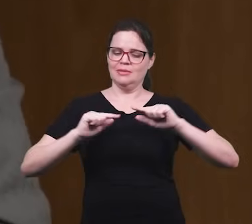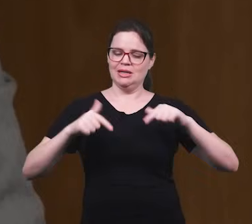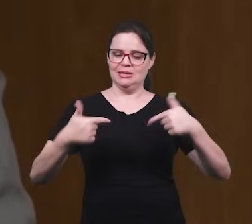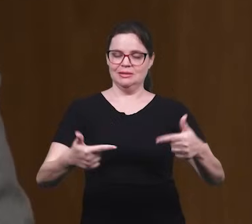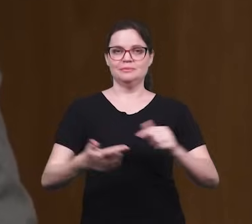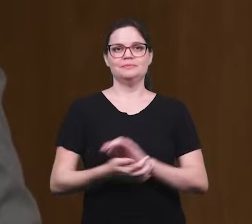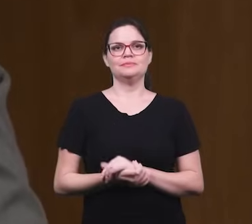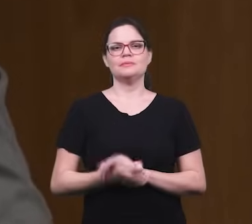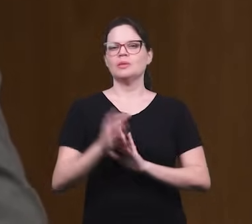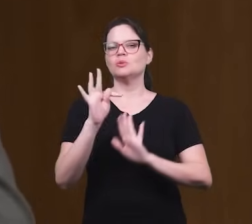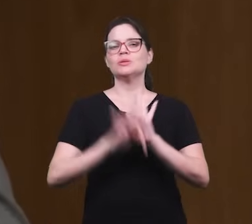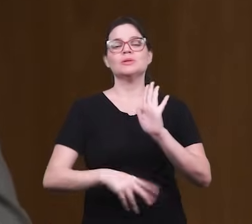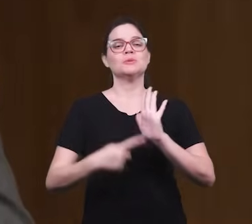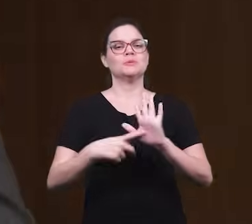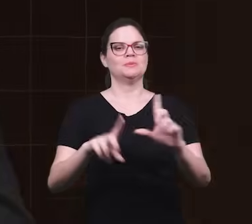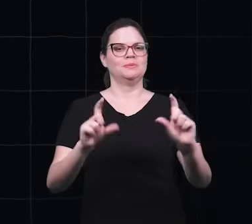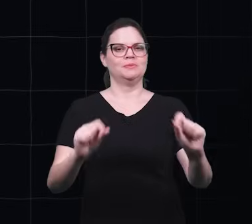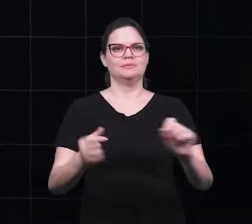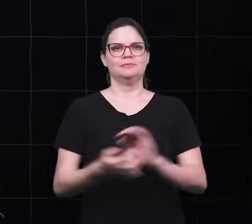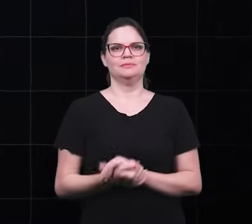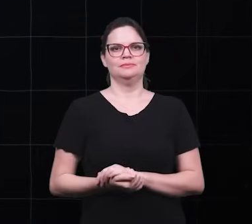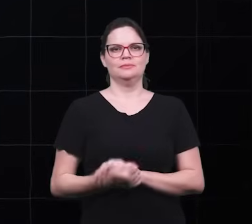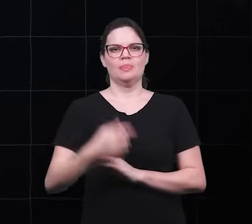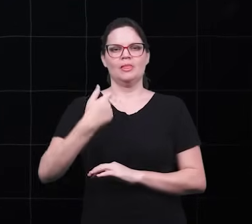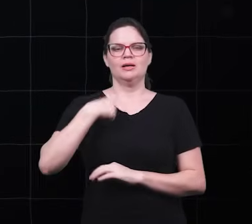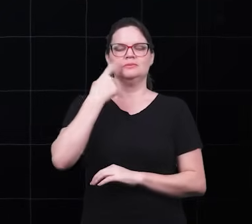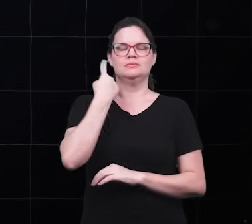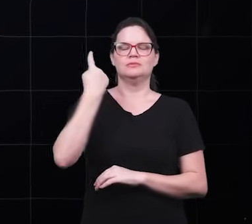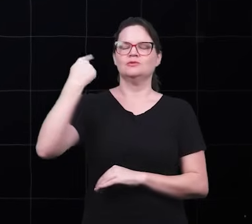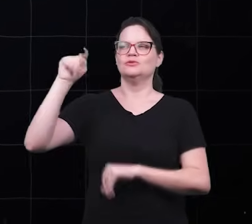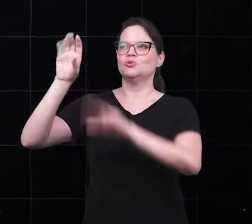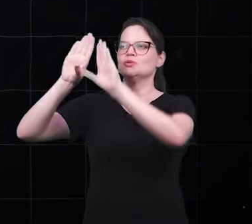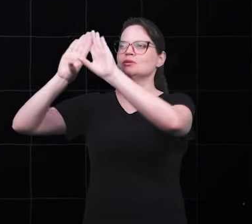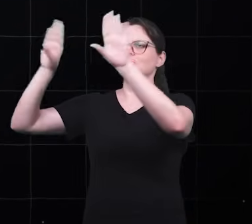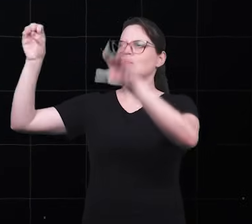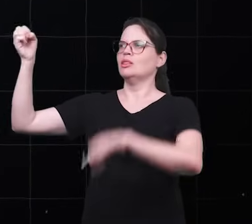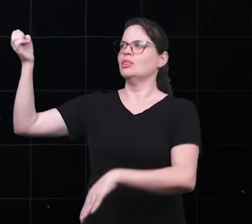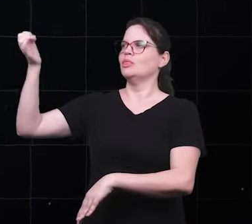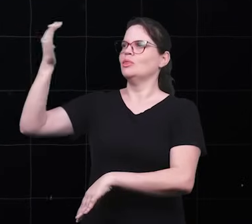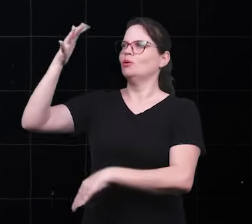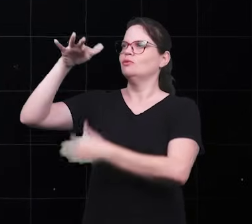informações. E o texto diz assim: e vi um novo céu e uma nova